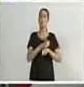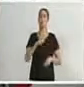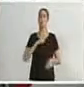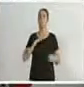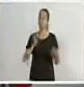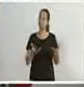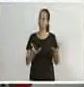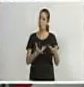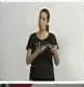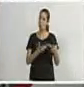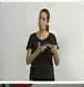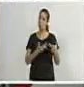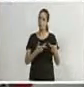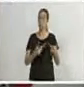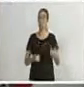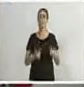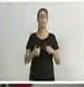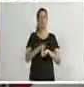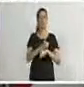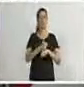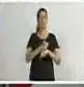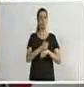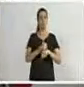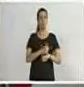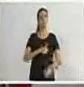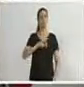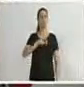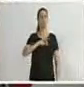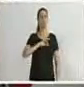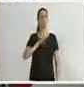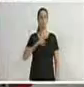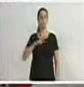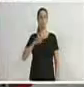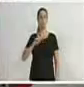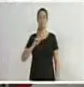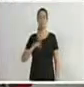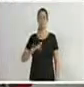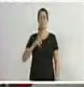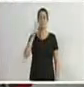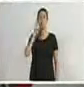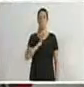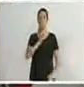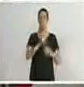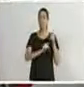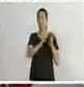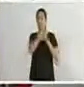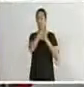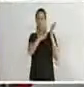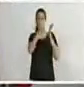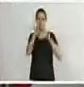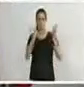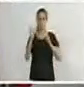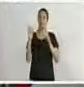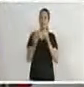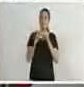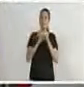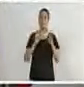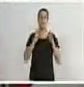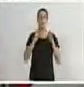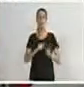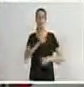Qualidade que faz com que os nossos policiais militares se desdobrem, se superem,